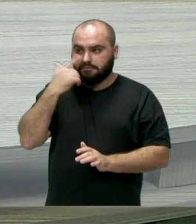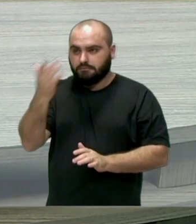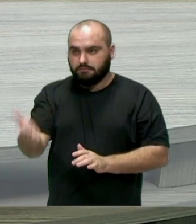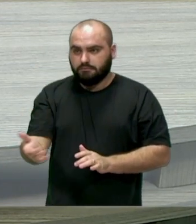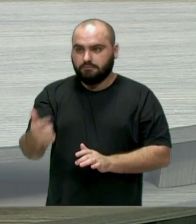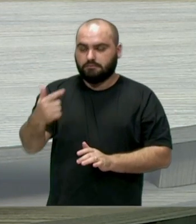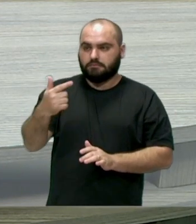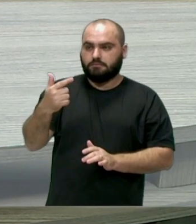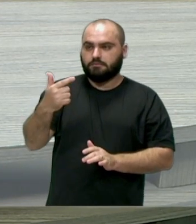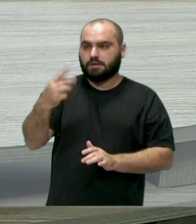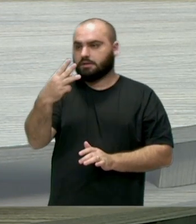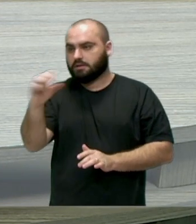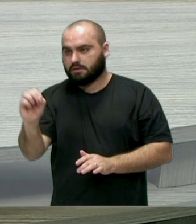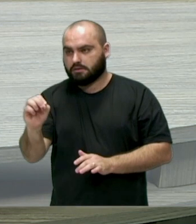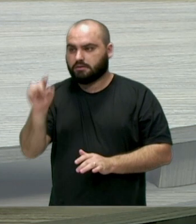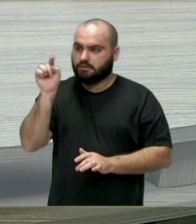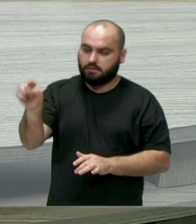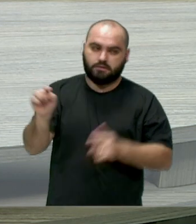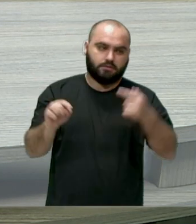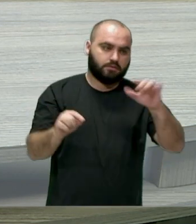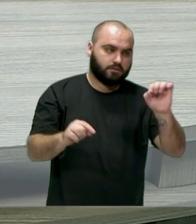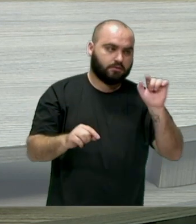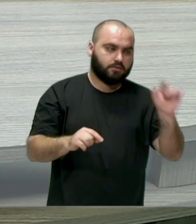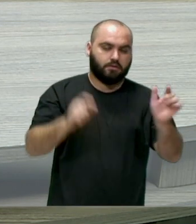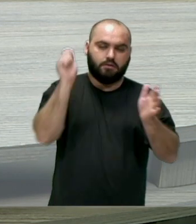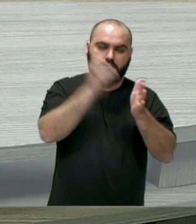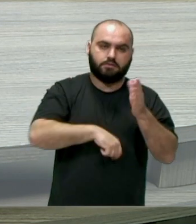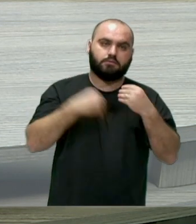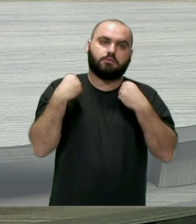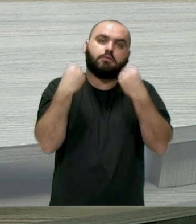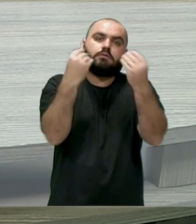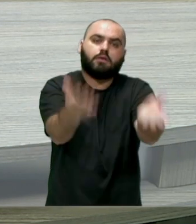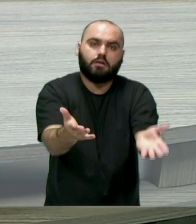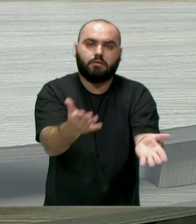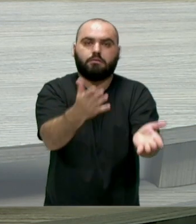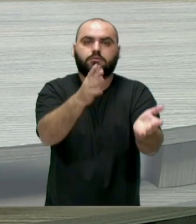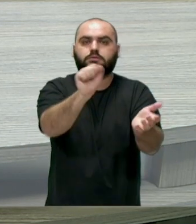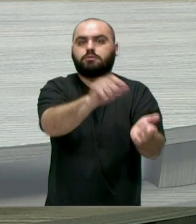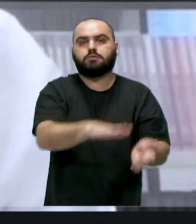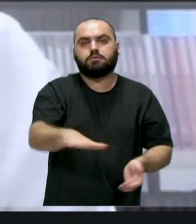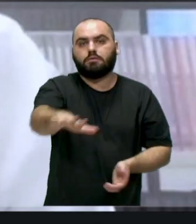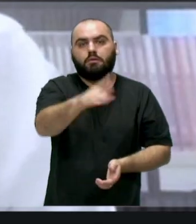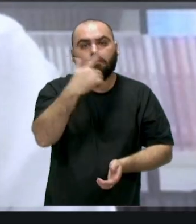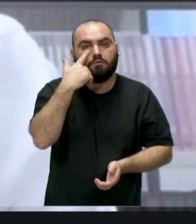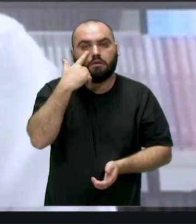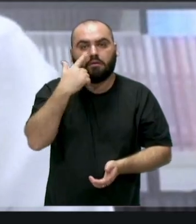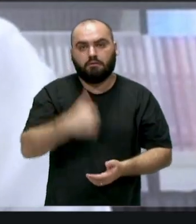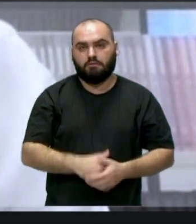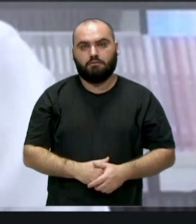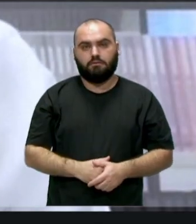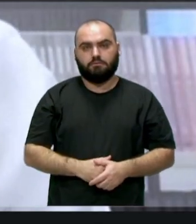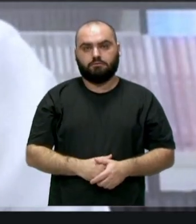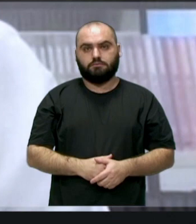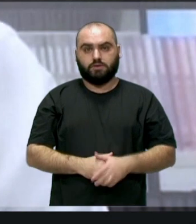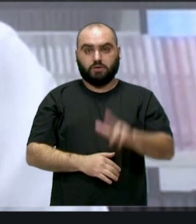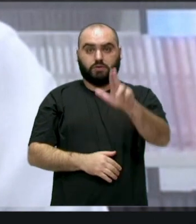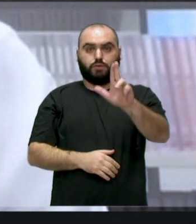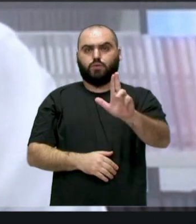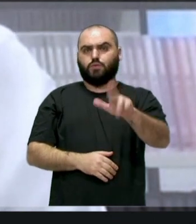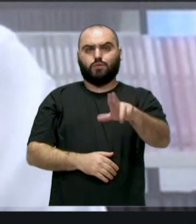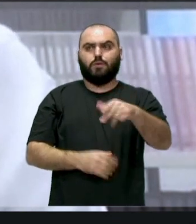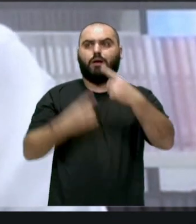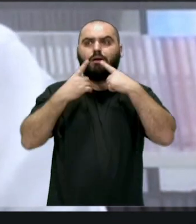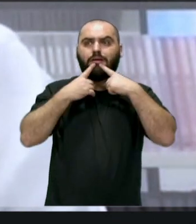para outro, assinam e mandam para uma apuração geral. Então veja que nunca estaremos imunes às críticas,